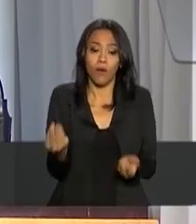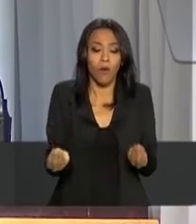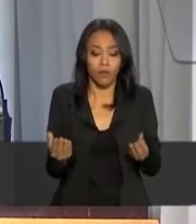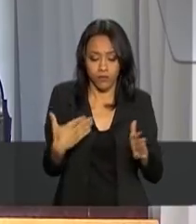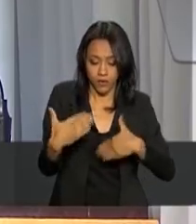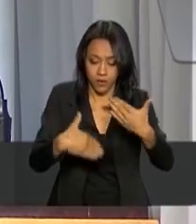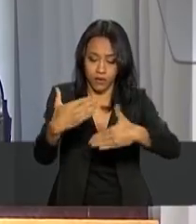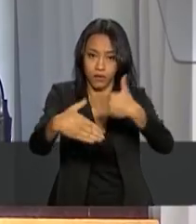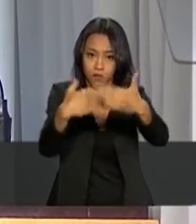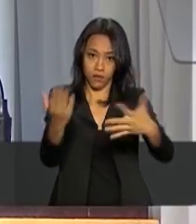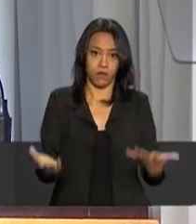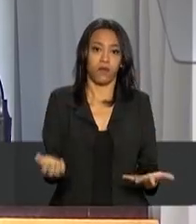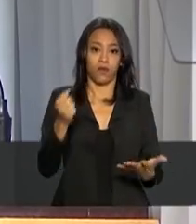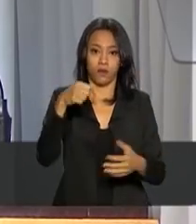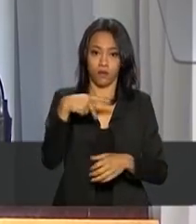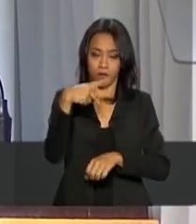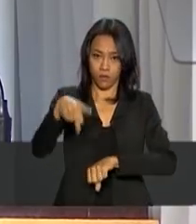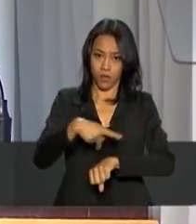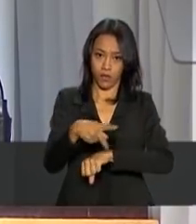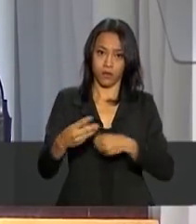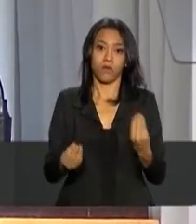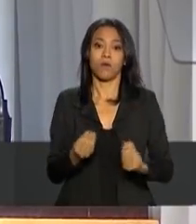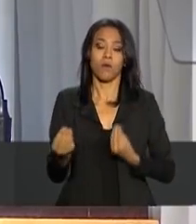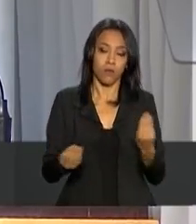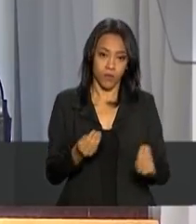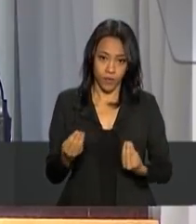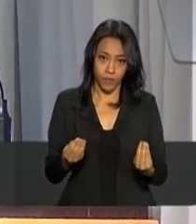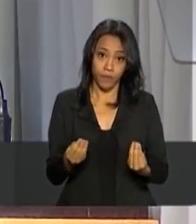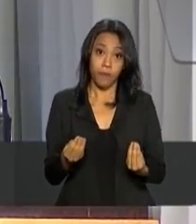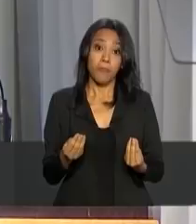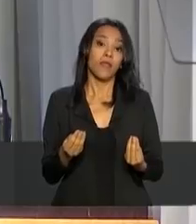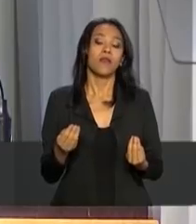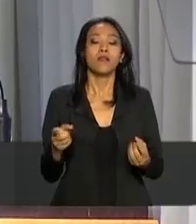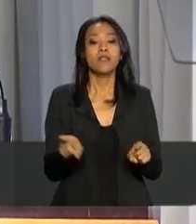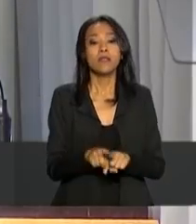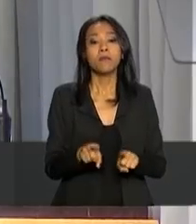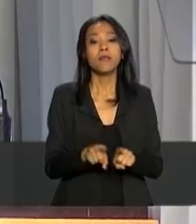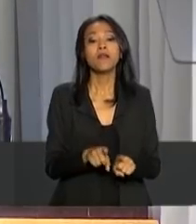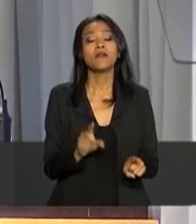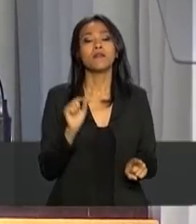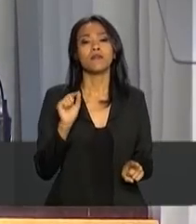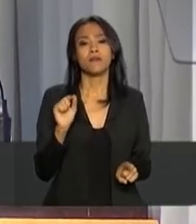desenvolver o nosso país. De fora parte, a circunstância